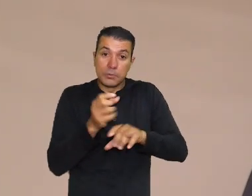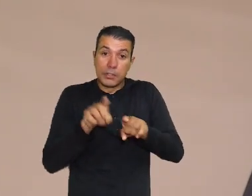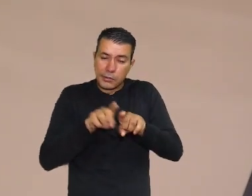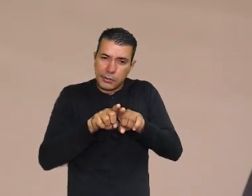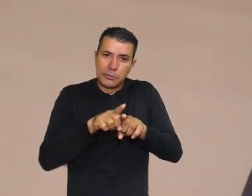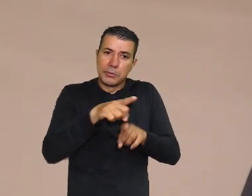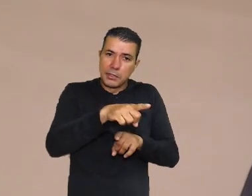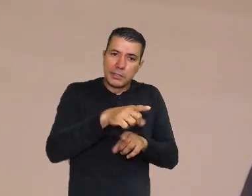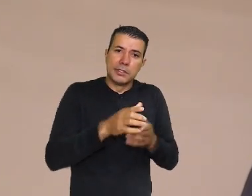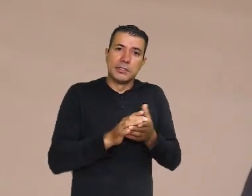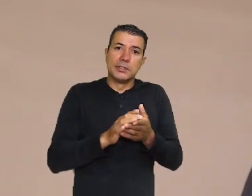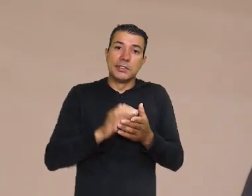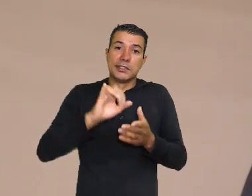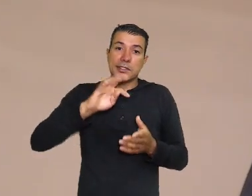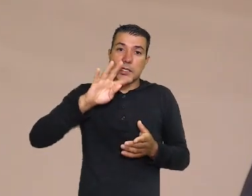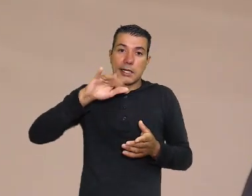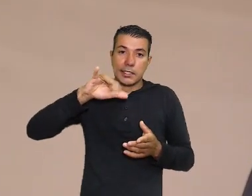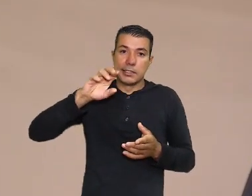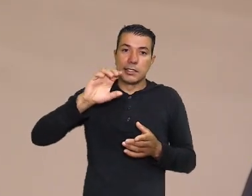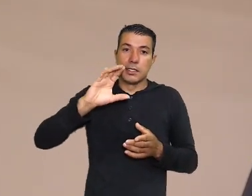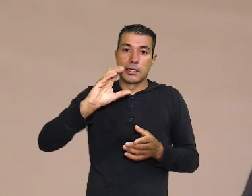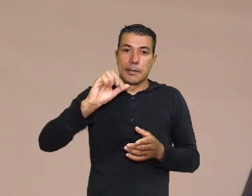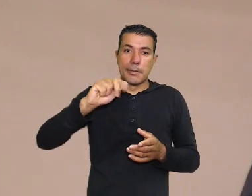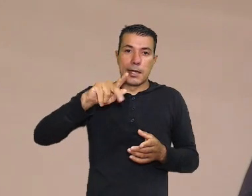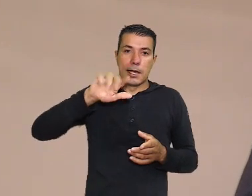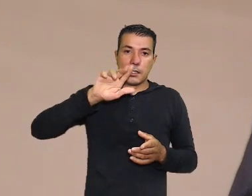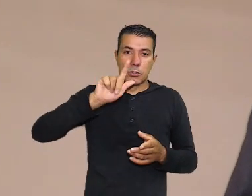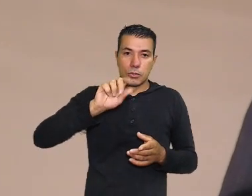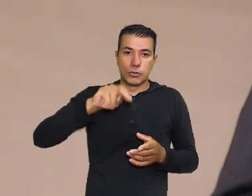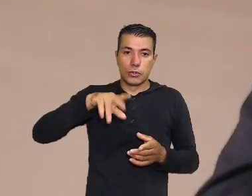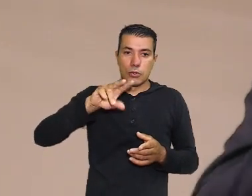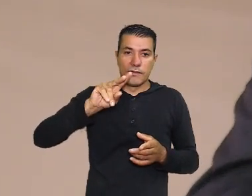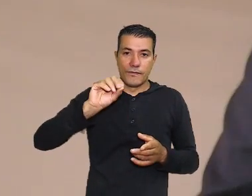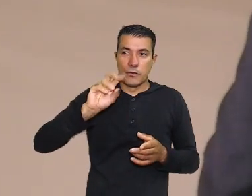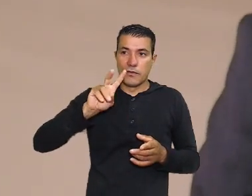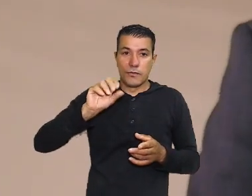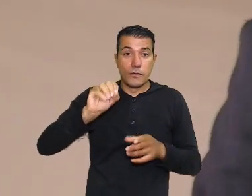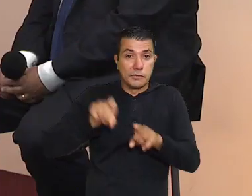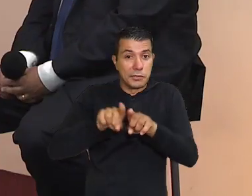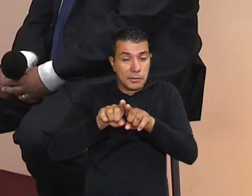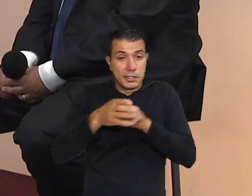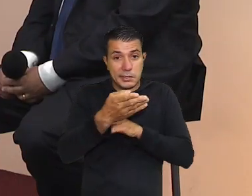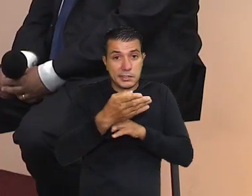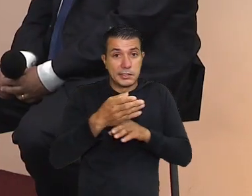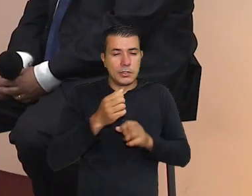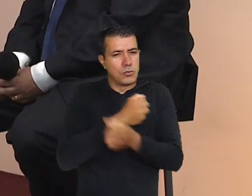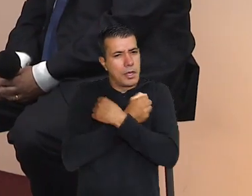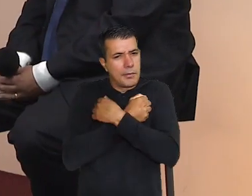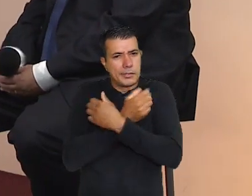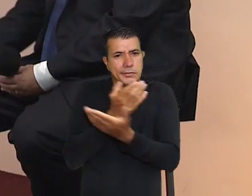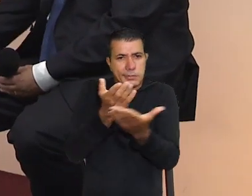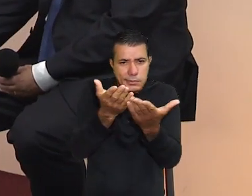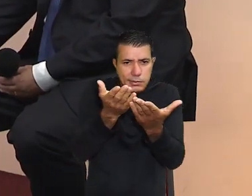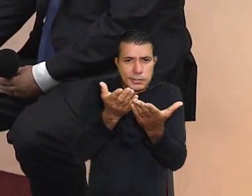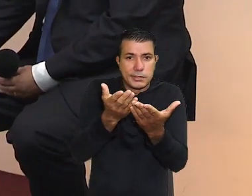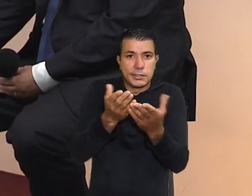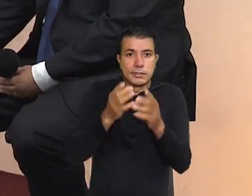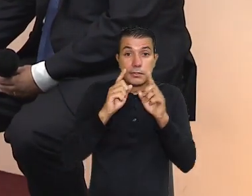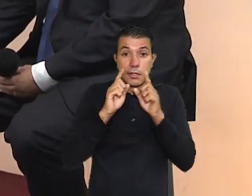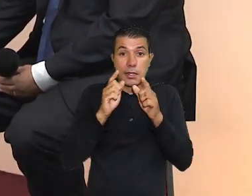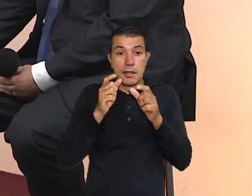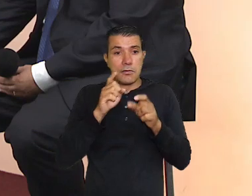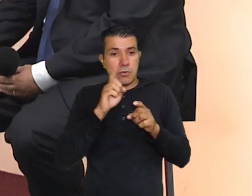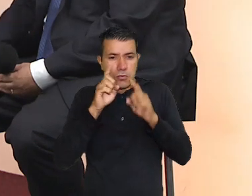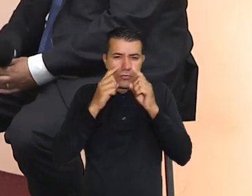cuidando ali, Vila Nova Itaim e o Jardim Camargo Novo. Que bom. Também quero mandar um abraço para você que está nos ouvindo, que está assistindo